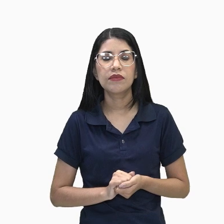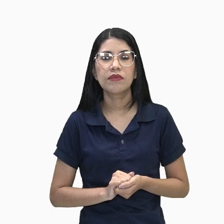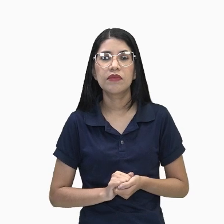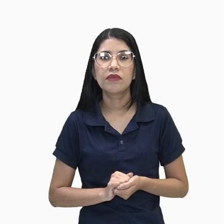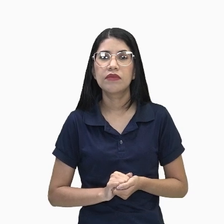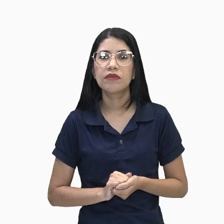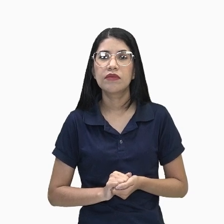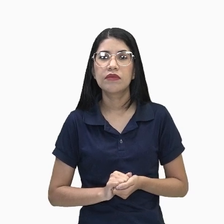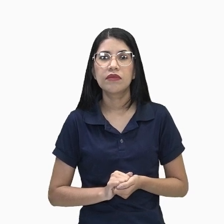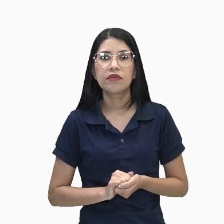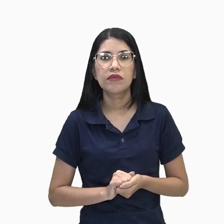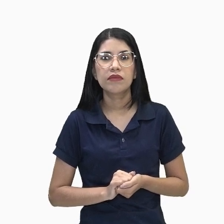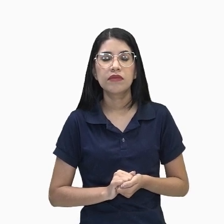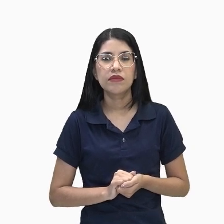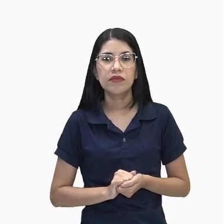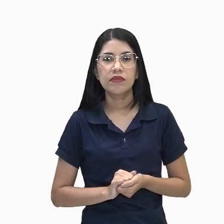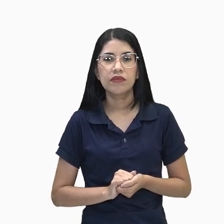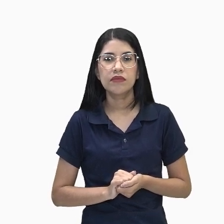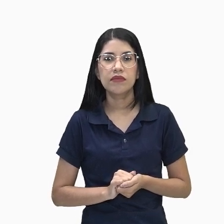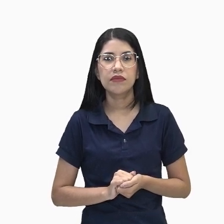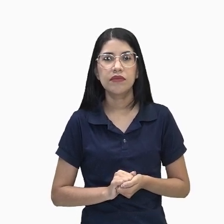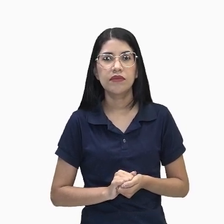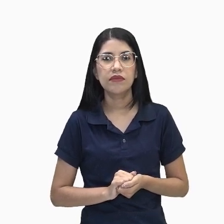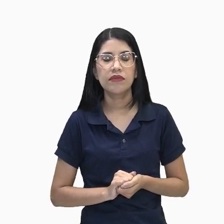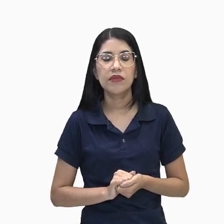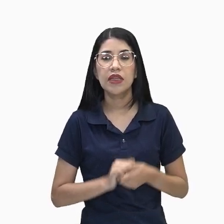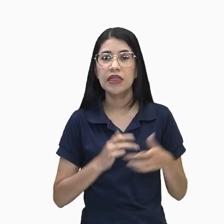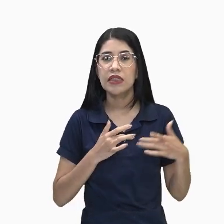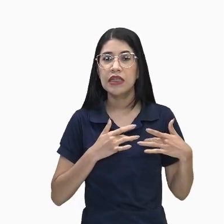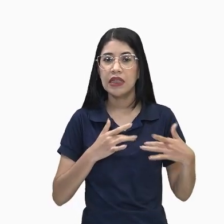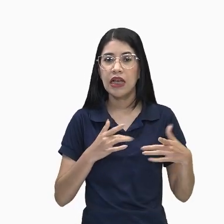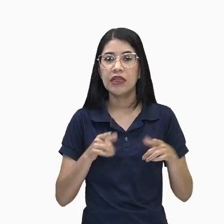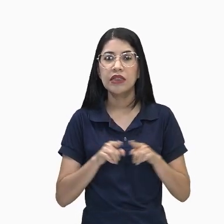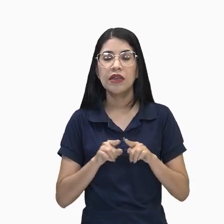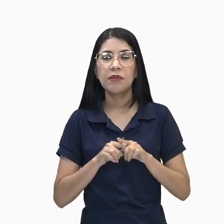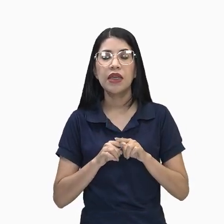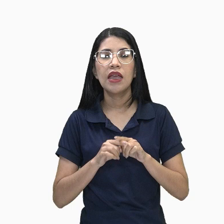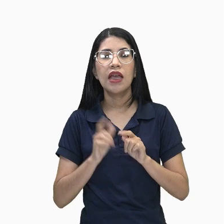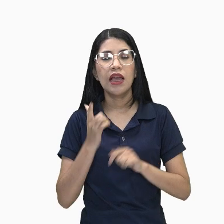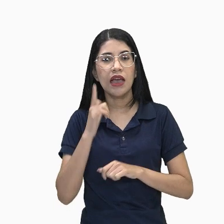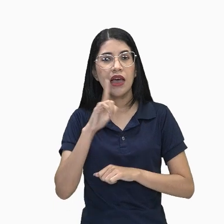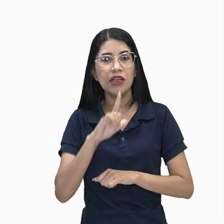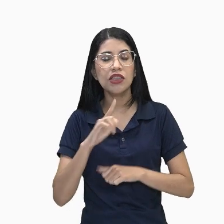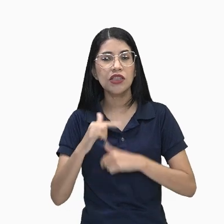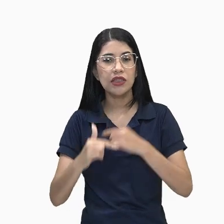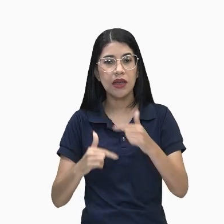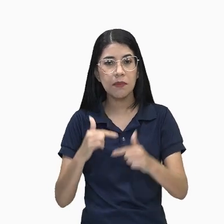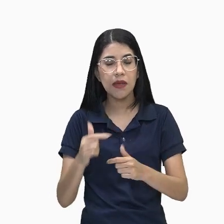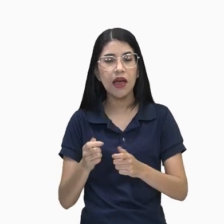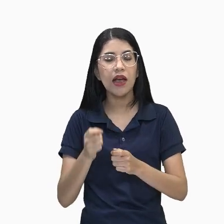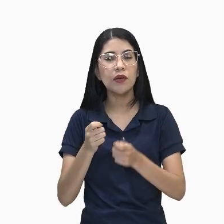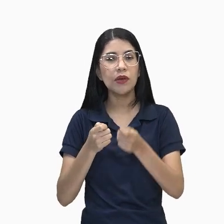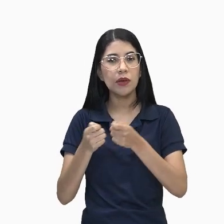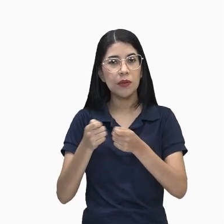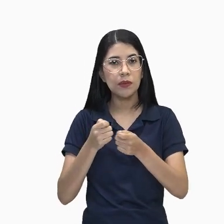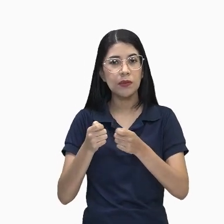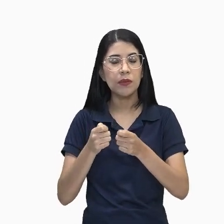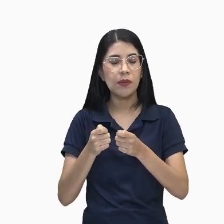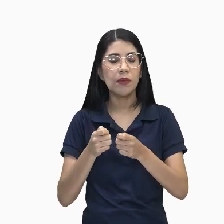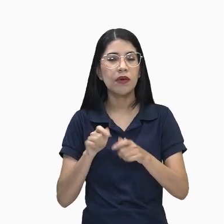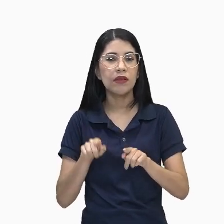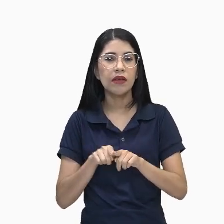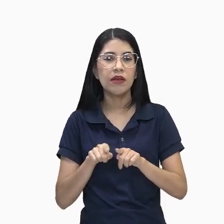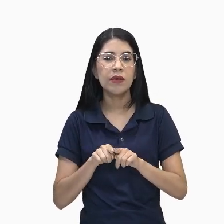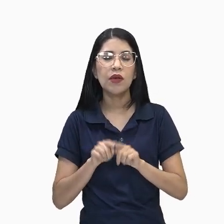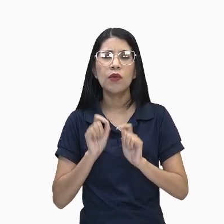e também temos aí o pleno emprego e estabilidade econômica, a busca do pleno emprego. O que é o